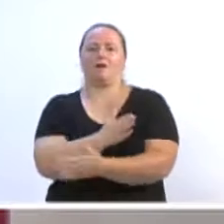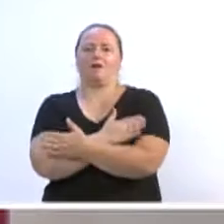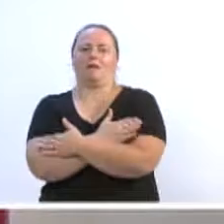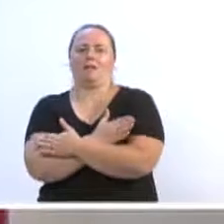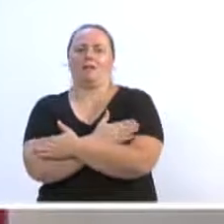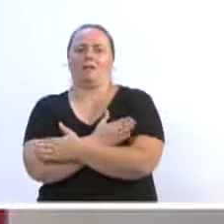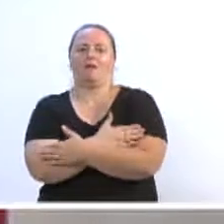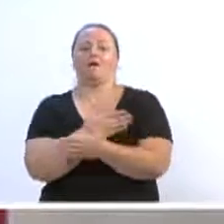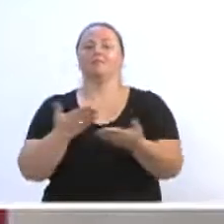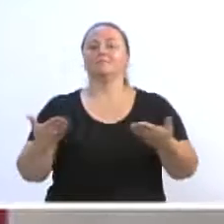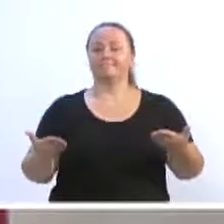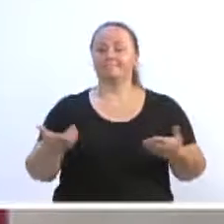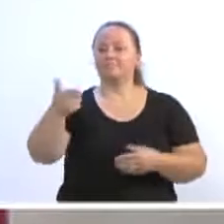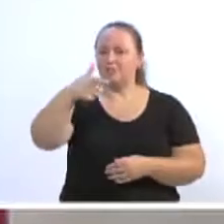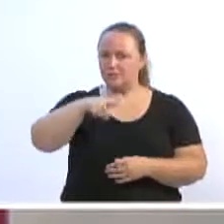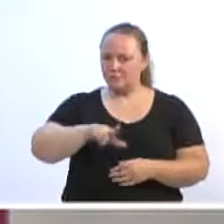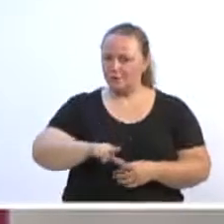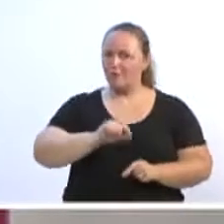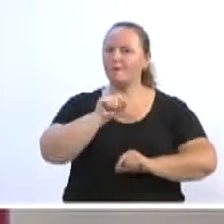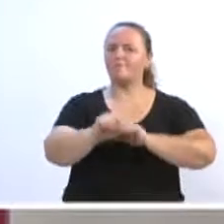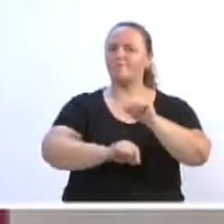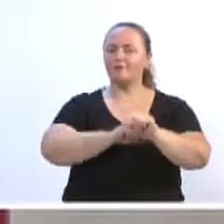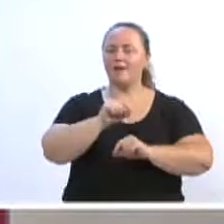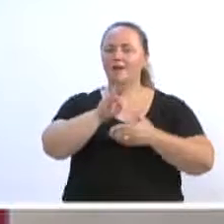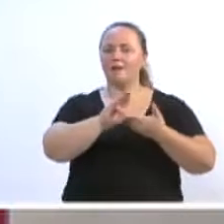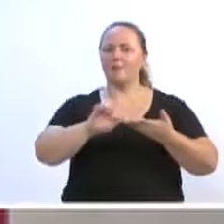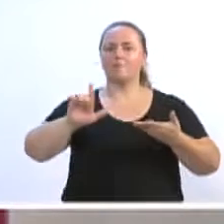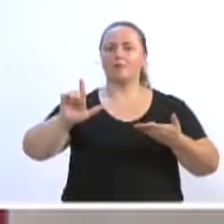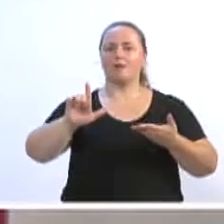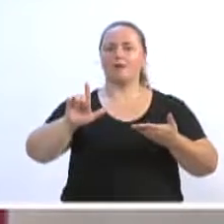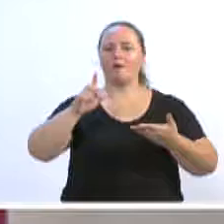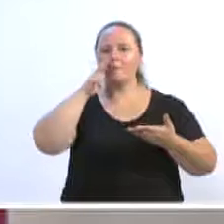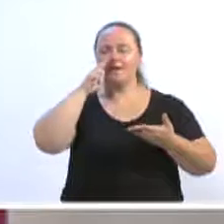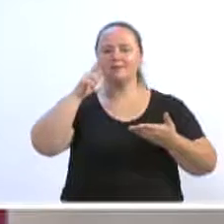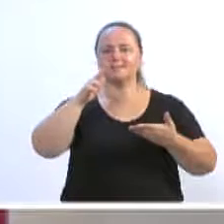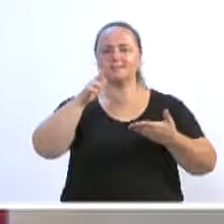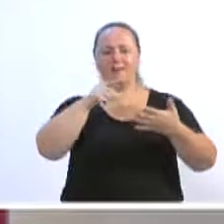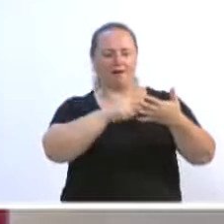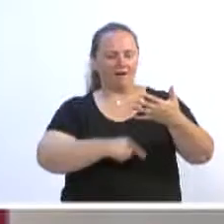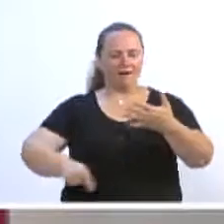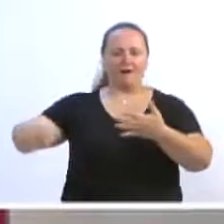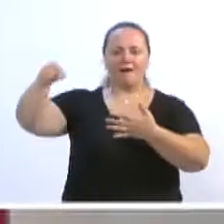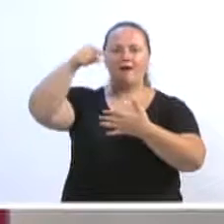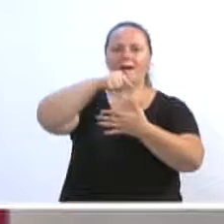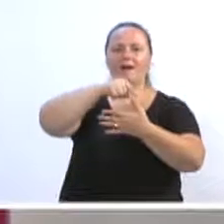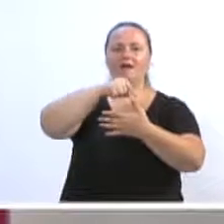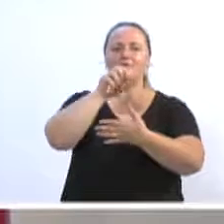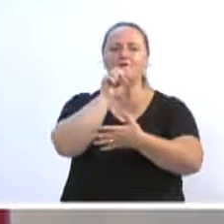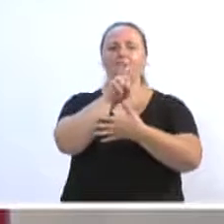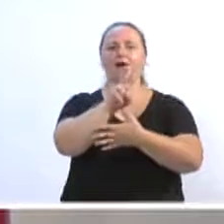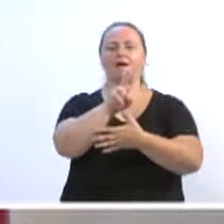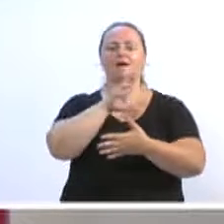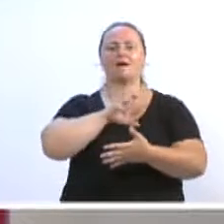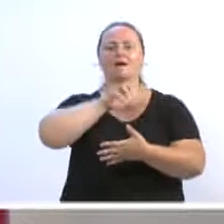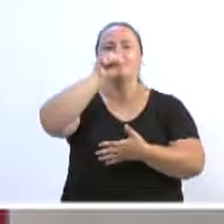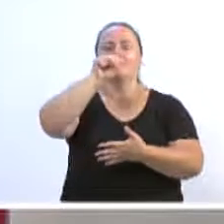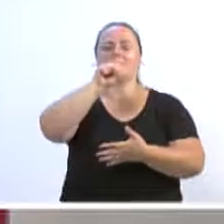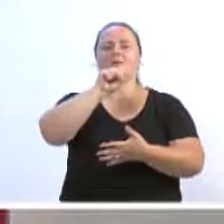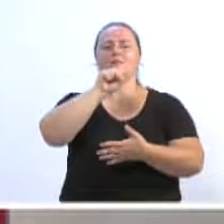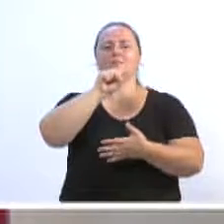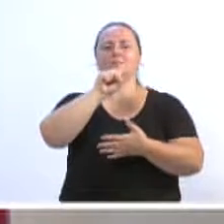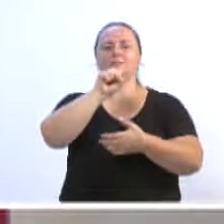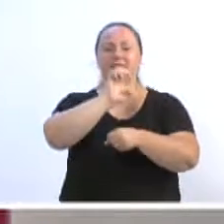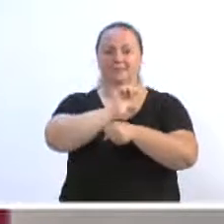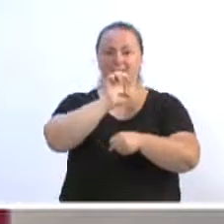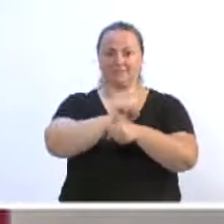que, novamente, Blumenau lidera o ranking de geração de empregos no estado de Santa Catarina.